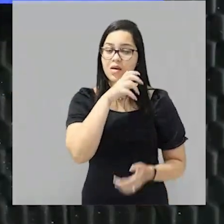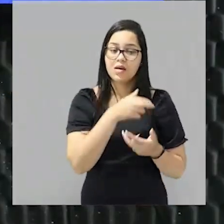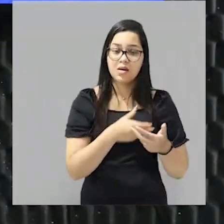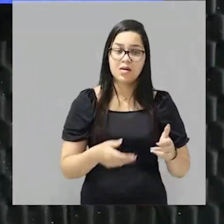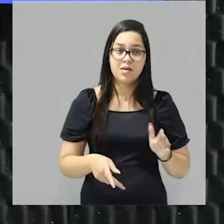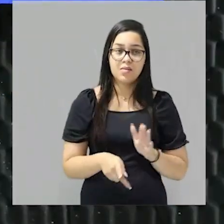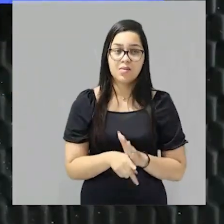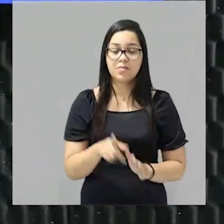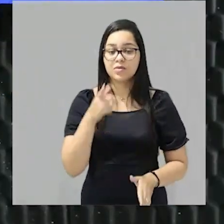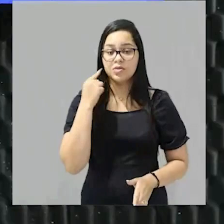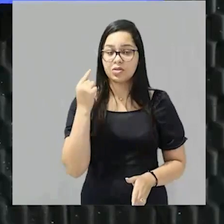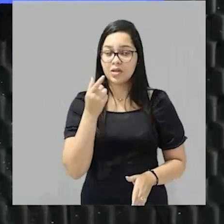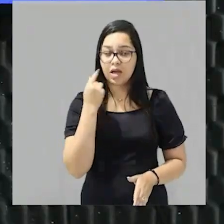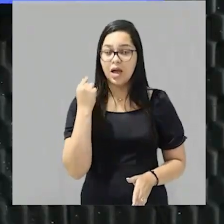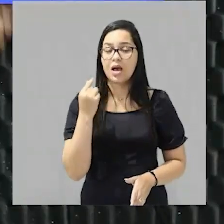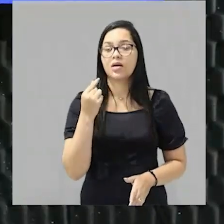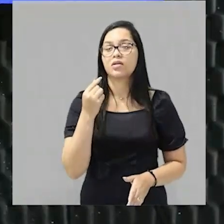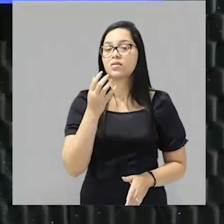exemplo. Aí eu digo, ó,